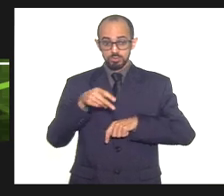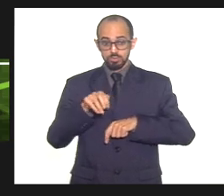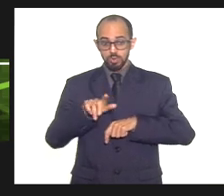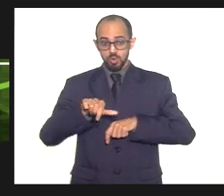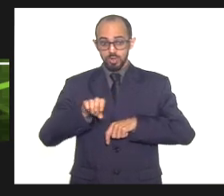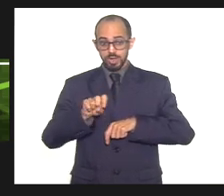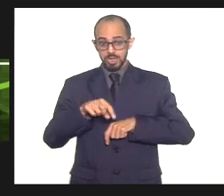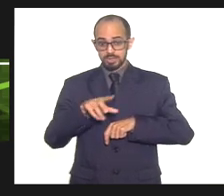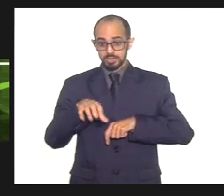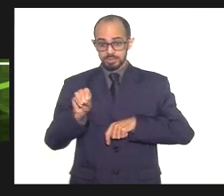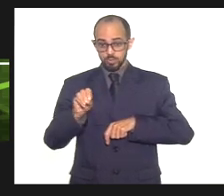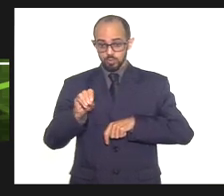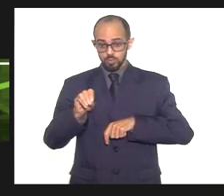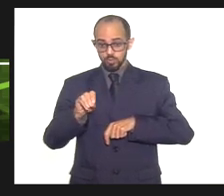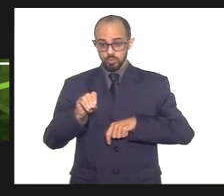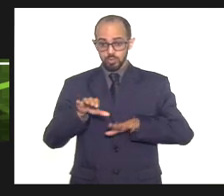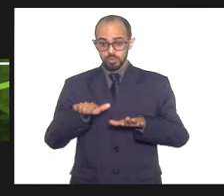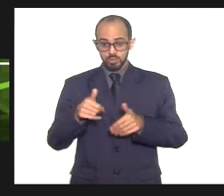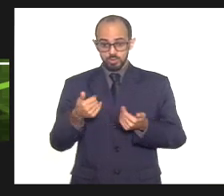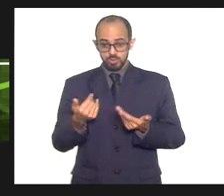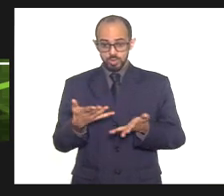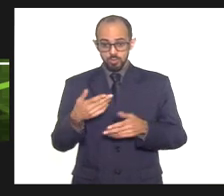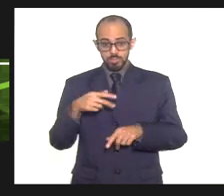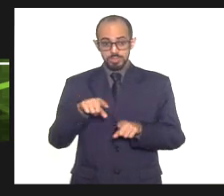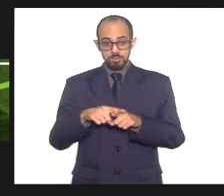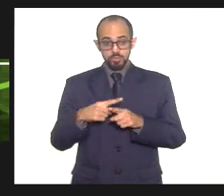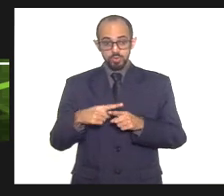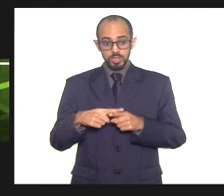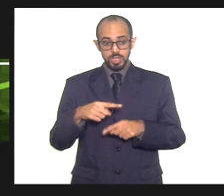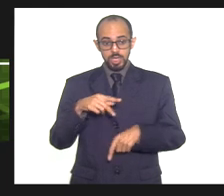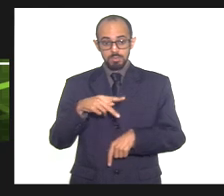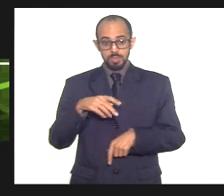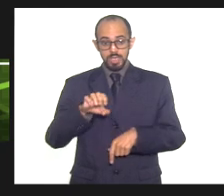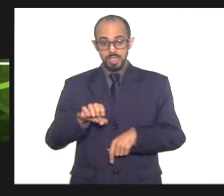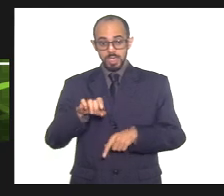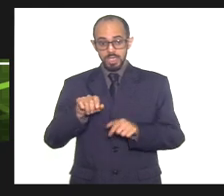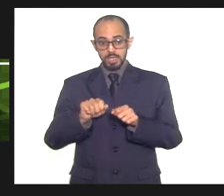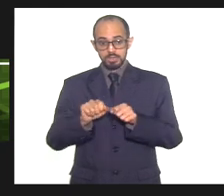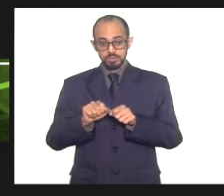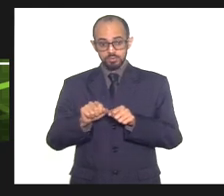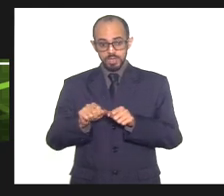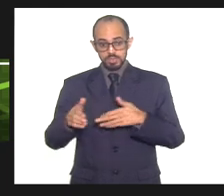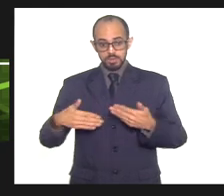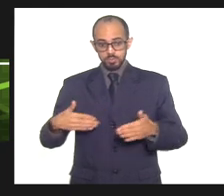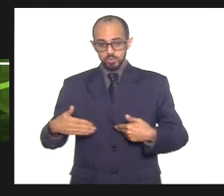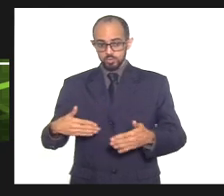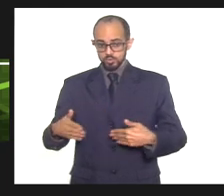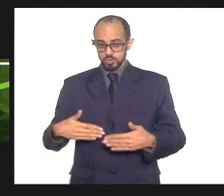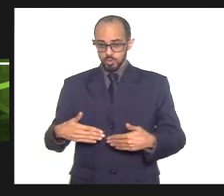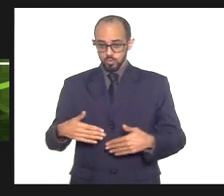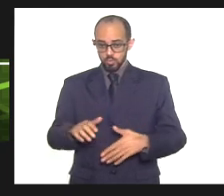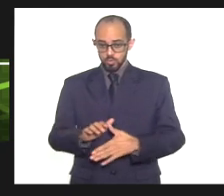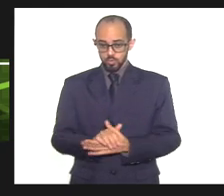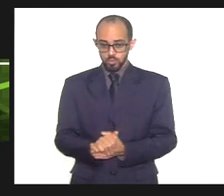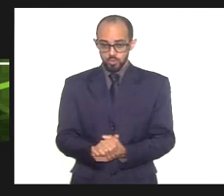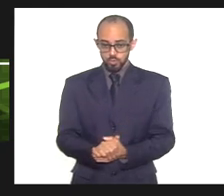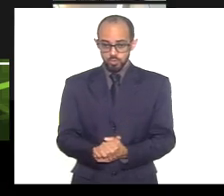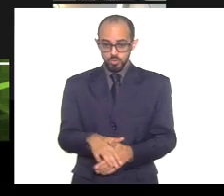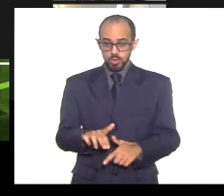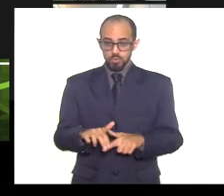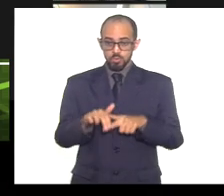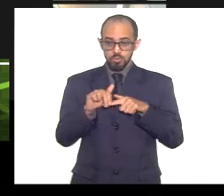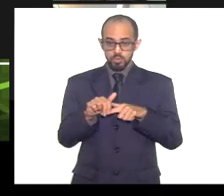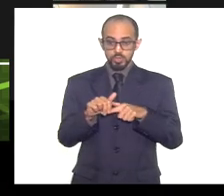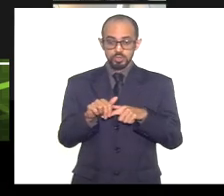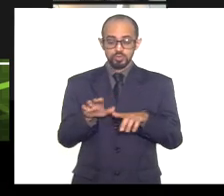Exploração. Sim, perfeitamente. Mas é que o cálculo da PL é feito a partir do momento da produção, né? E aí, nesse momento, a gente pode